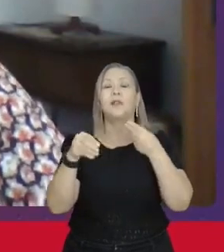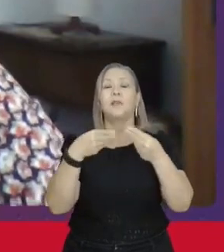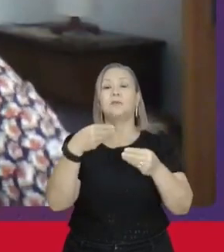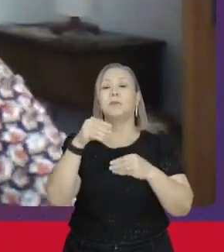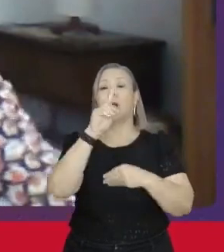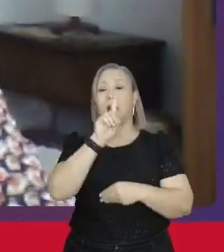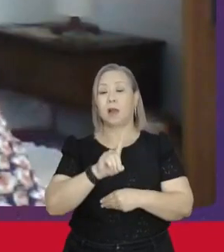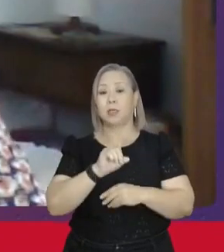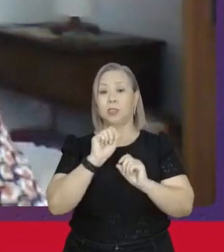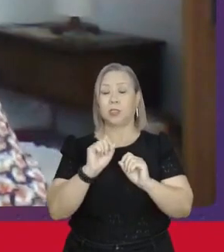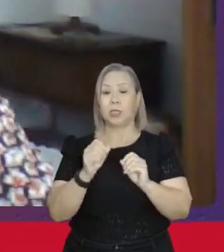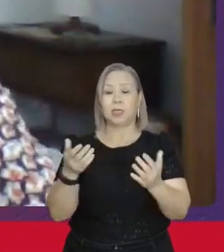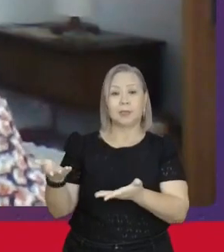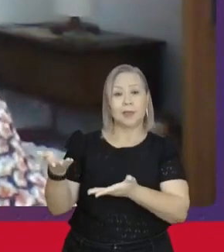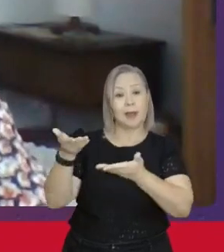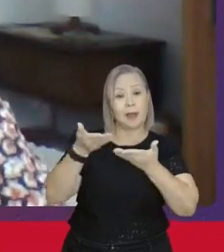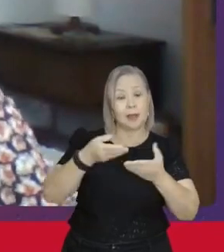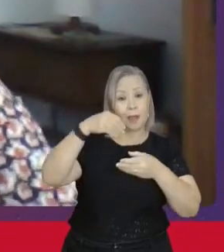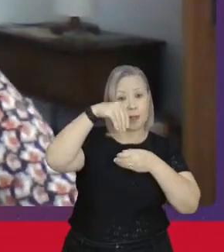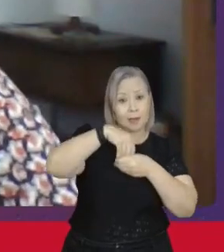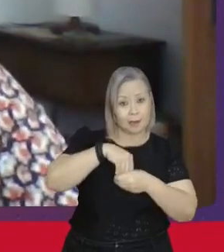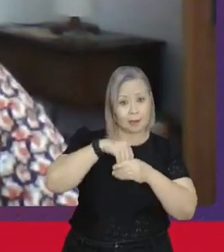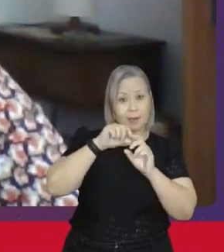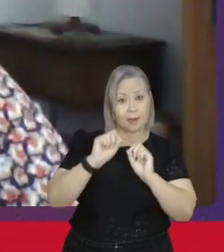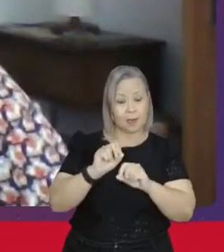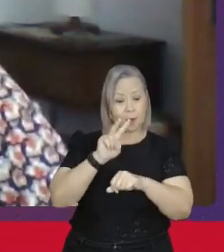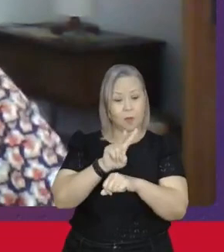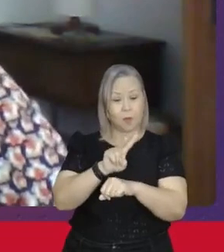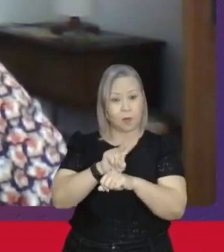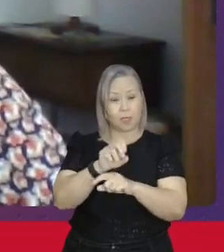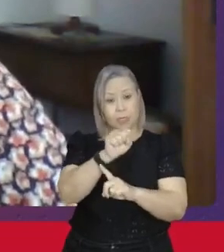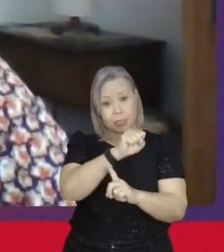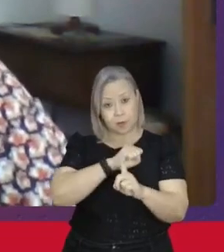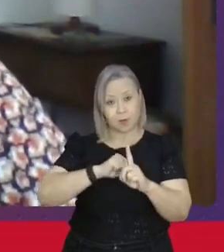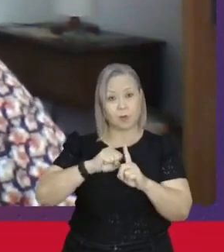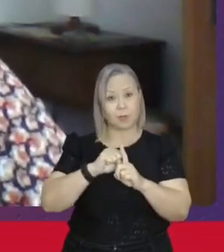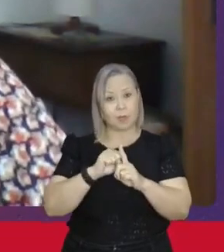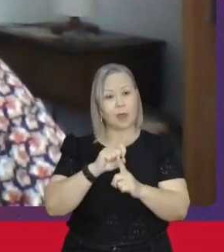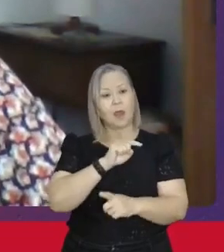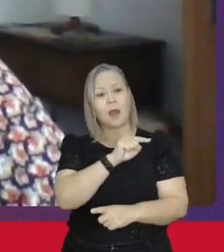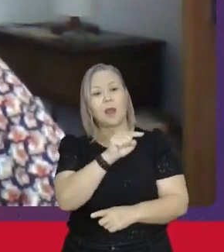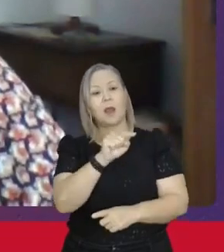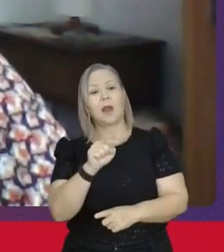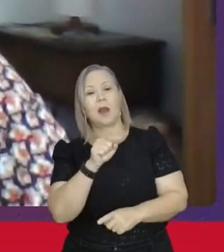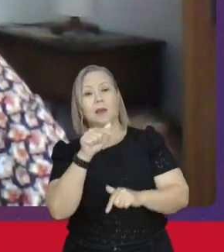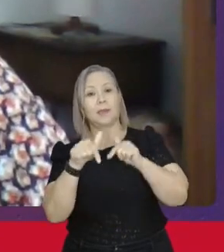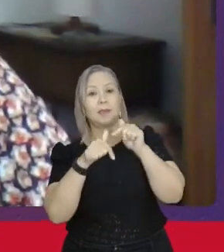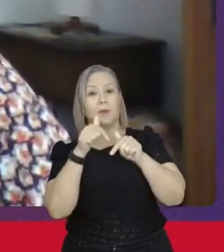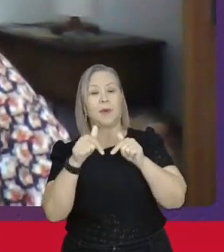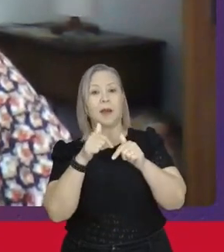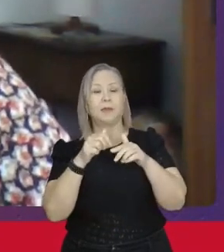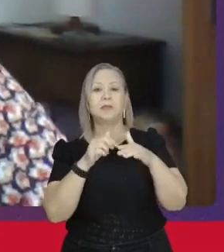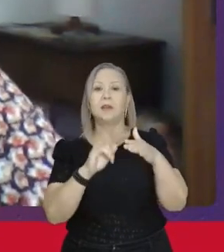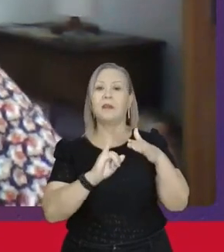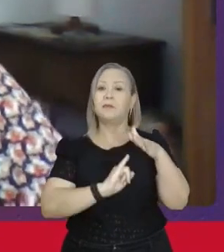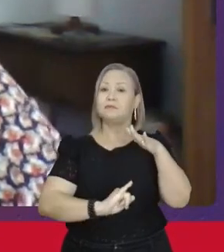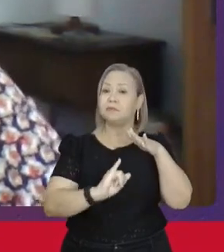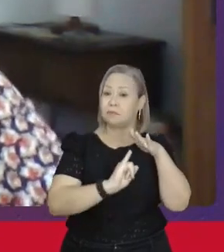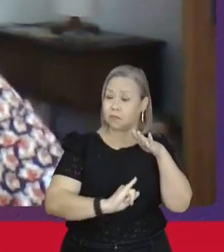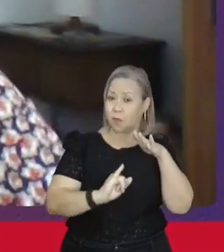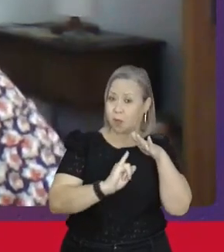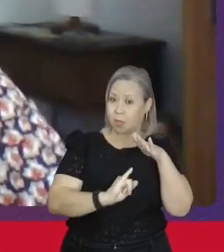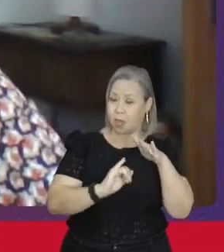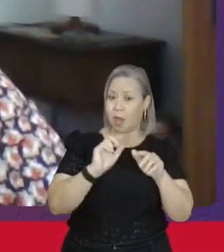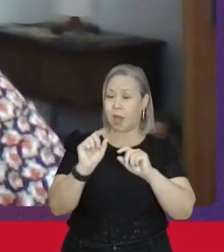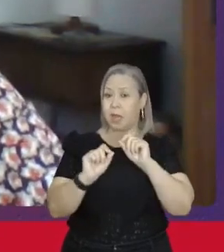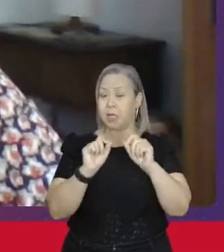direitos, traria para dentro de uma tela de proteção social aqueles trabalhadores que estavam na informalidade e que